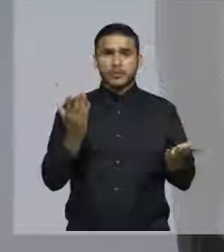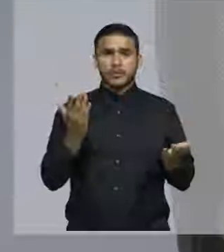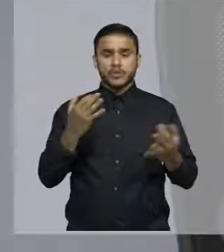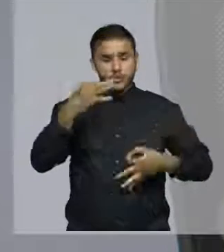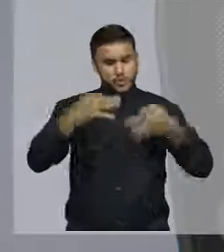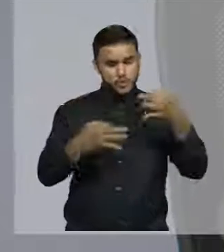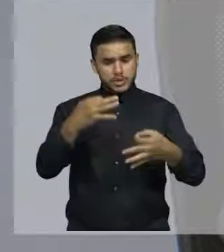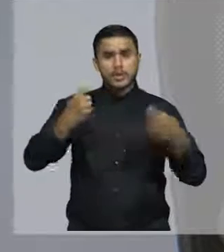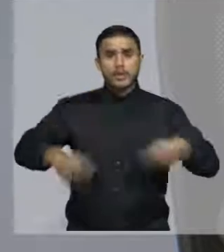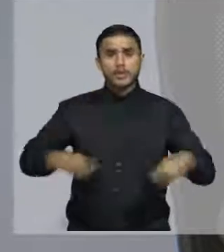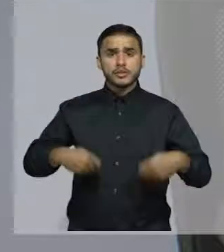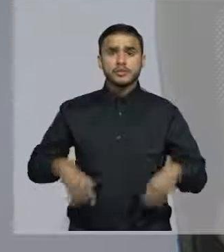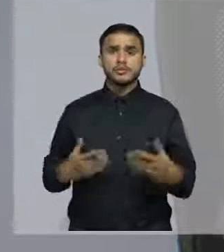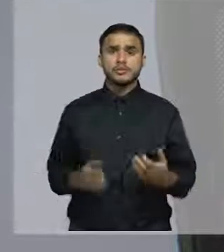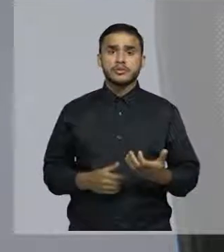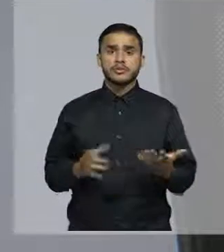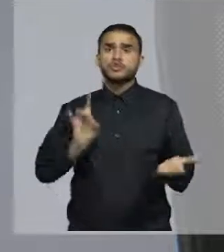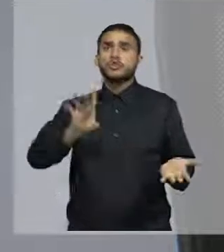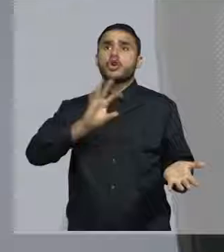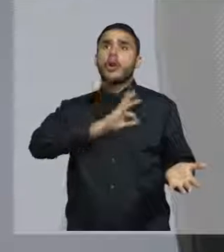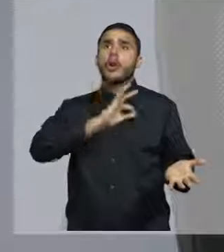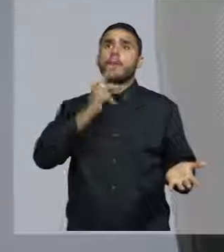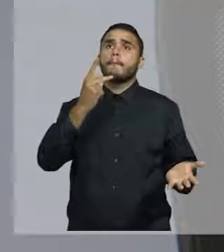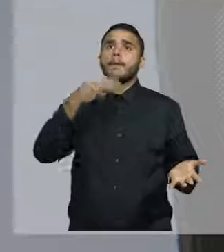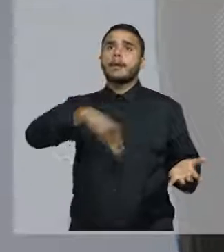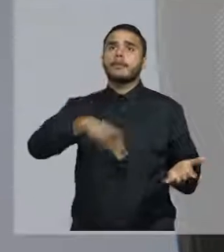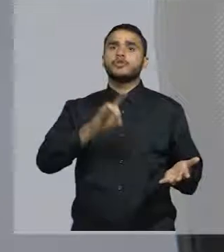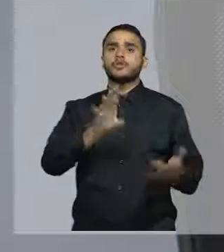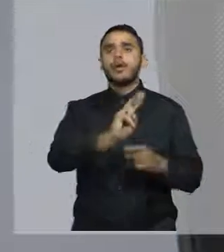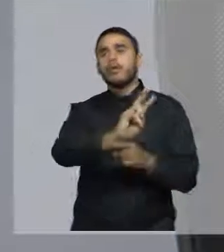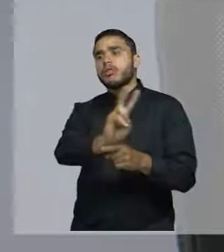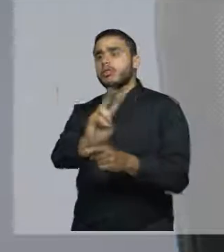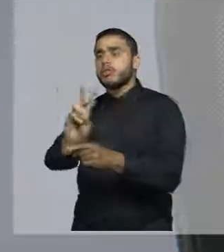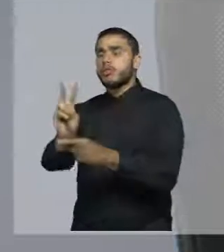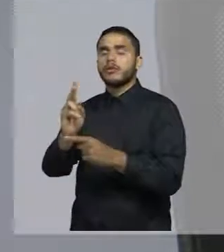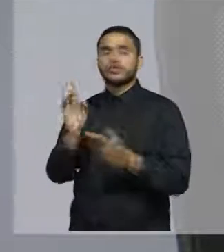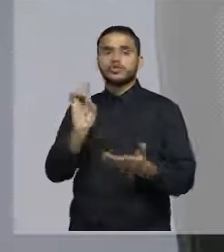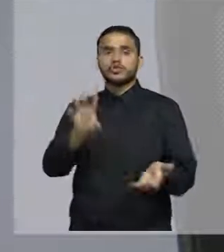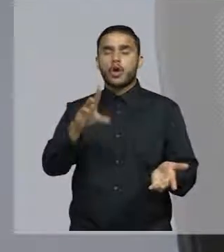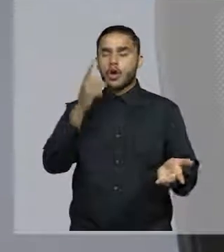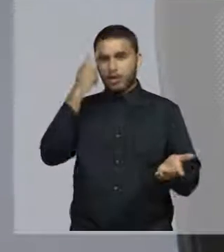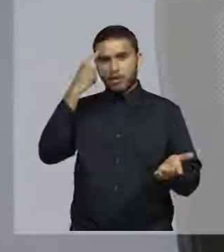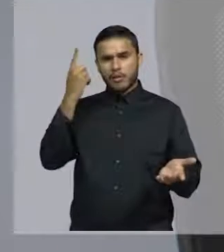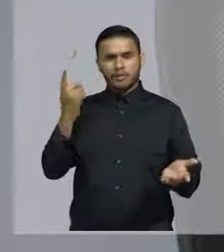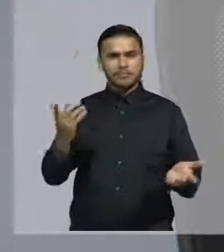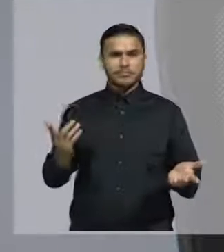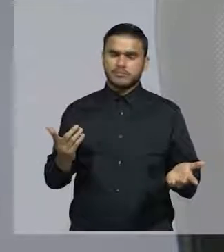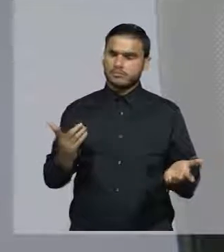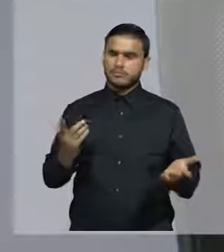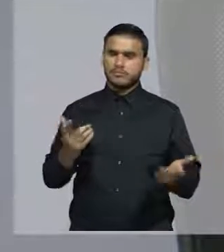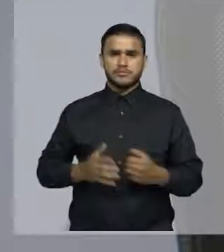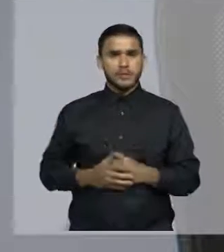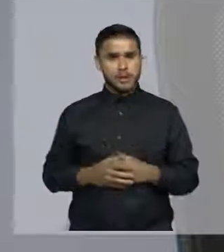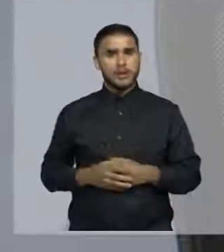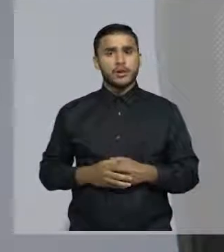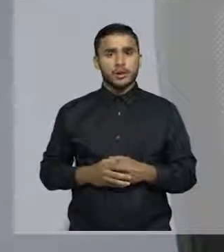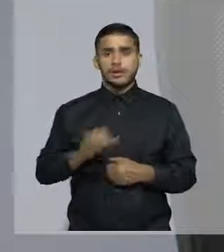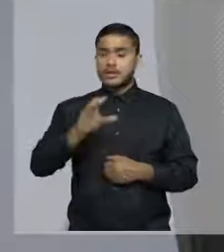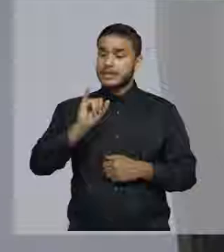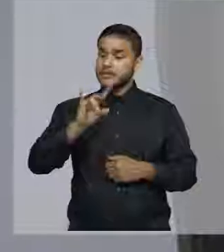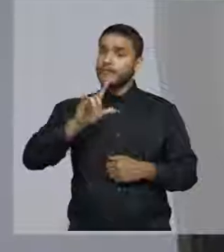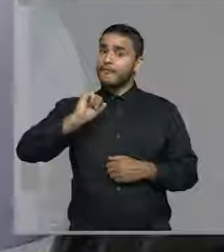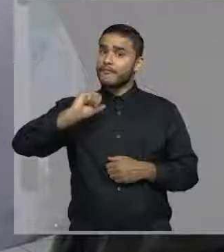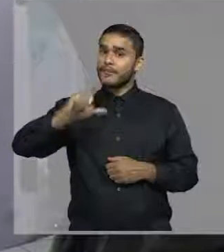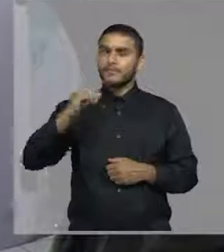investigativa ela chegaria de fato mais na essência do problema, né, quer dizer, a gente não vai ficar só no varejo, naquele que está na frente